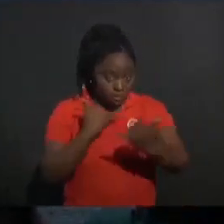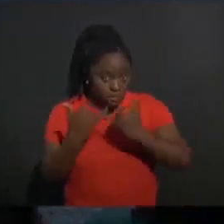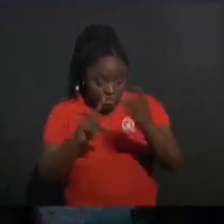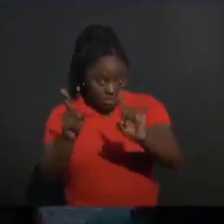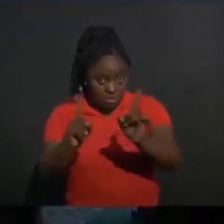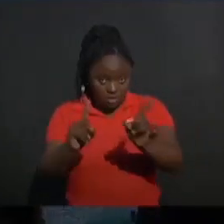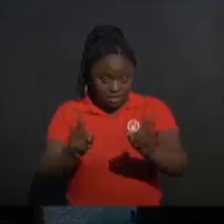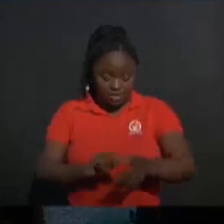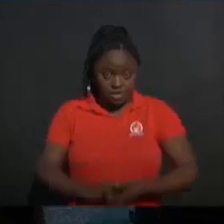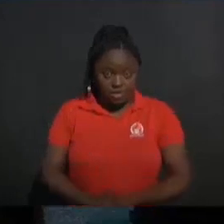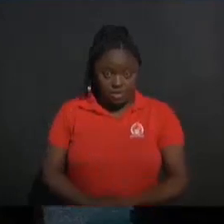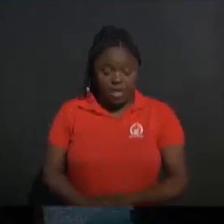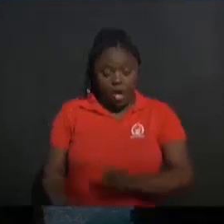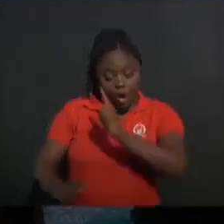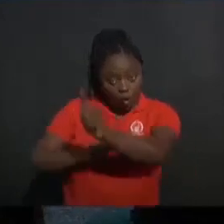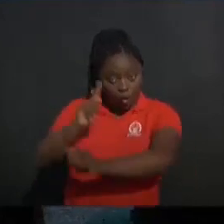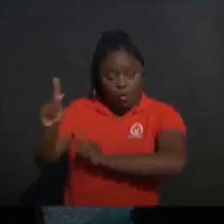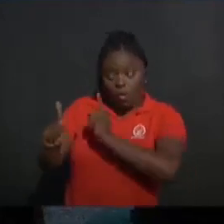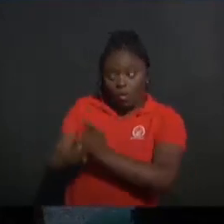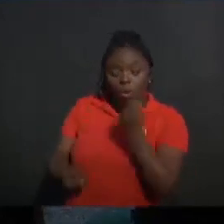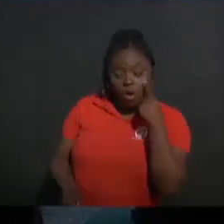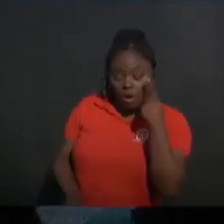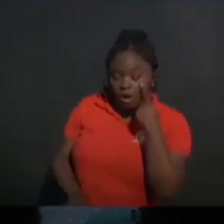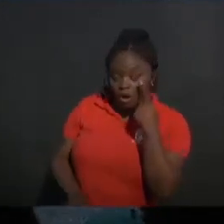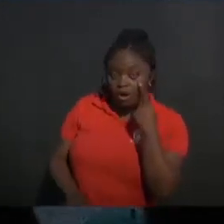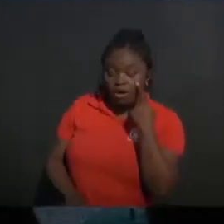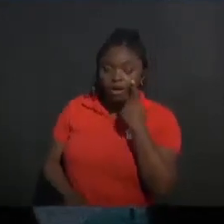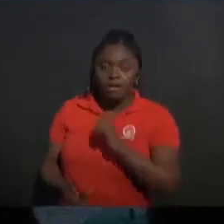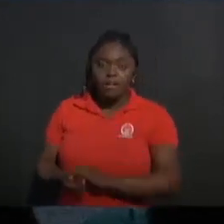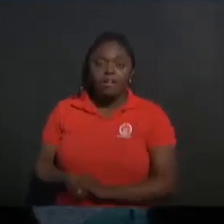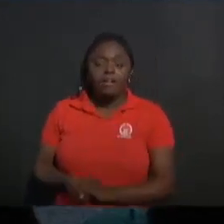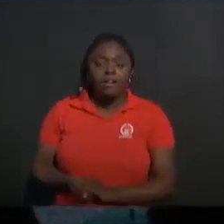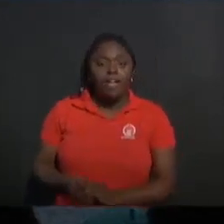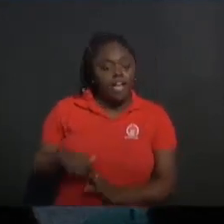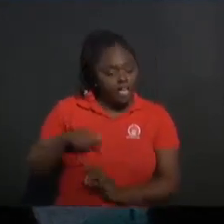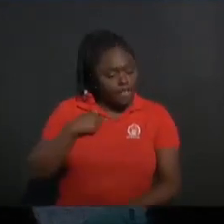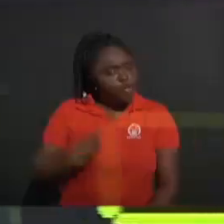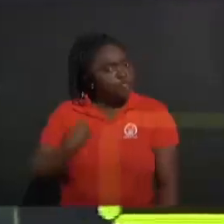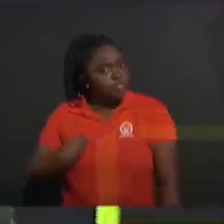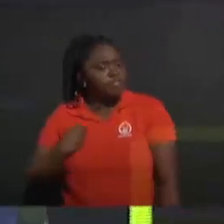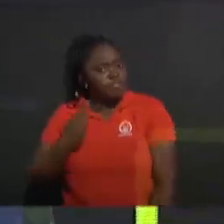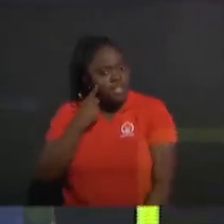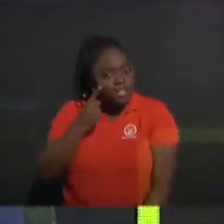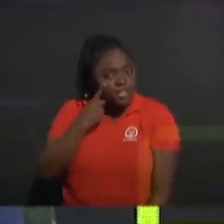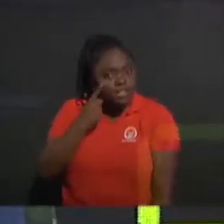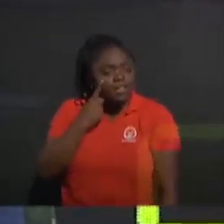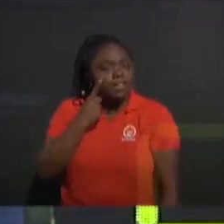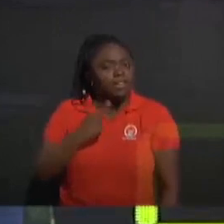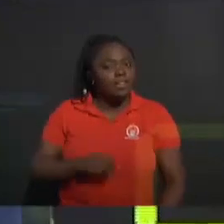Gente, eu não estou brincando, dá um Google aí, você vai ver. Eu estava vivo, eu era vivo, eu vi.